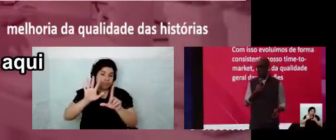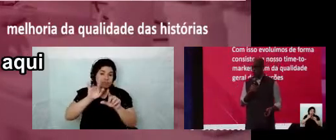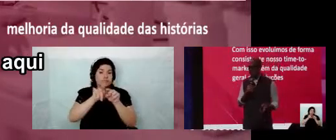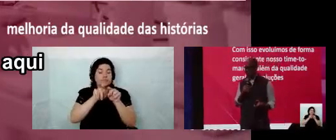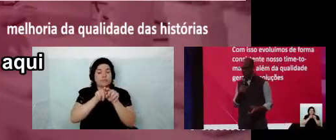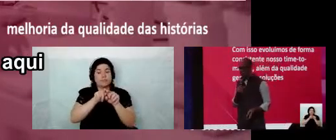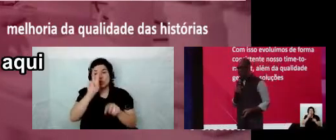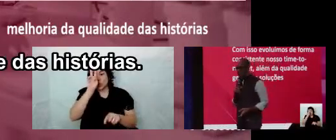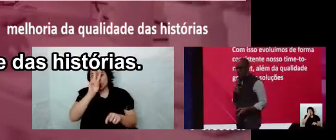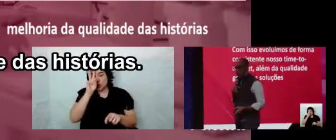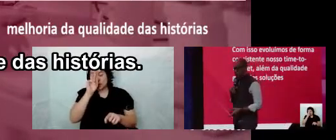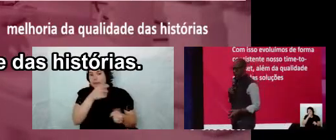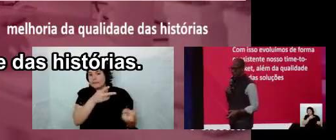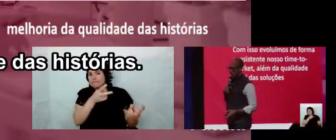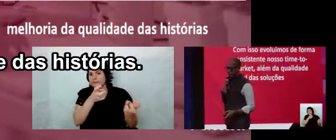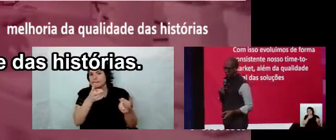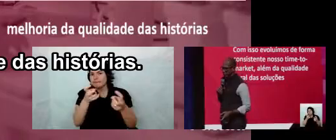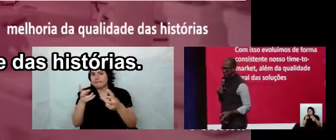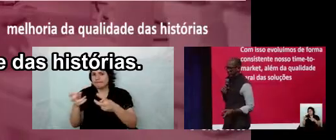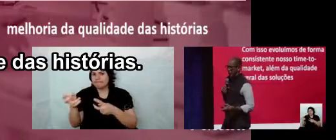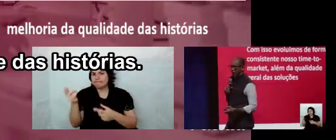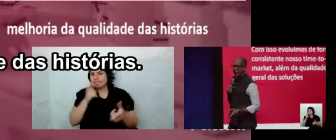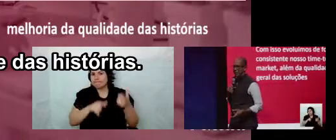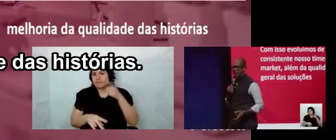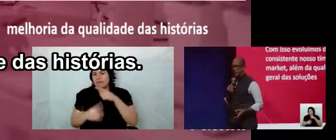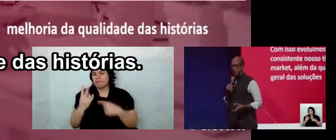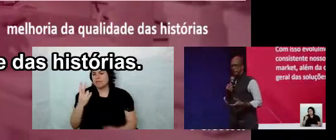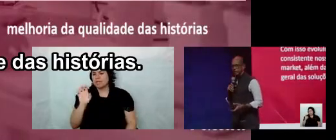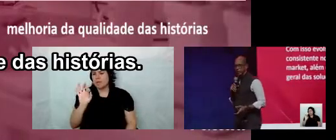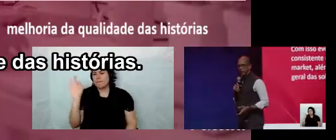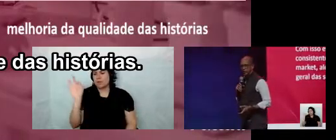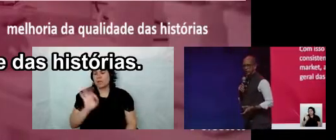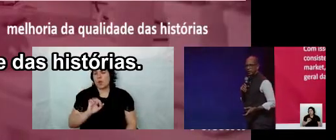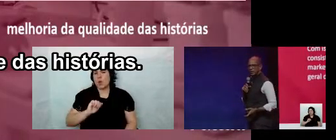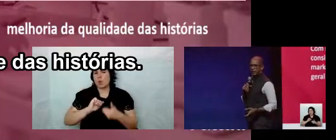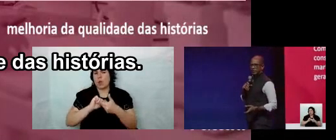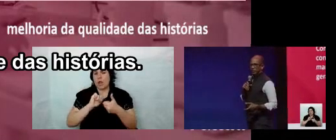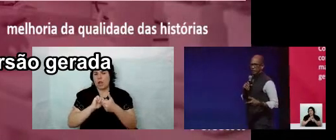gente já percebeu aqui um ganho de 25% na qualidade das